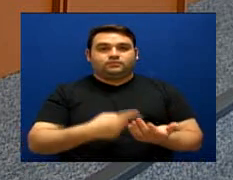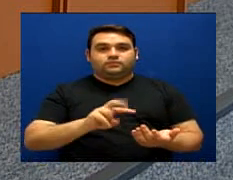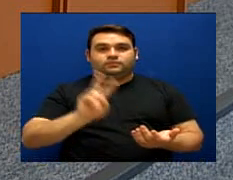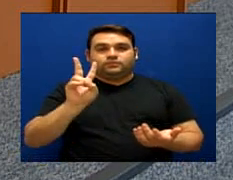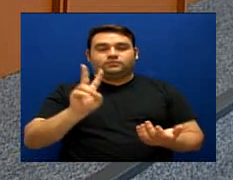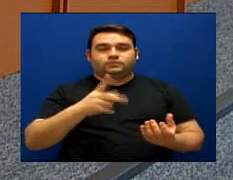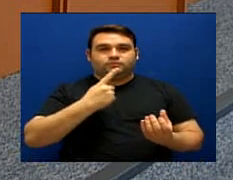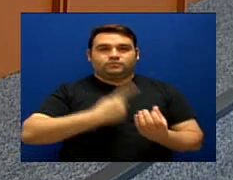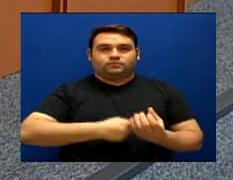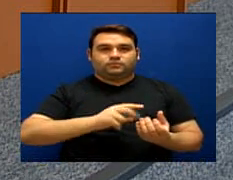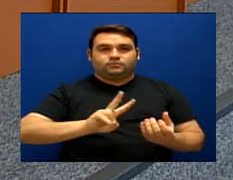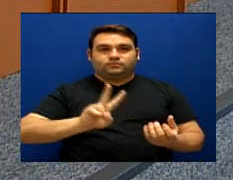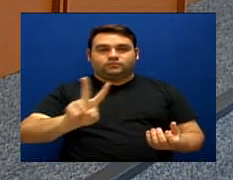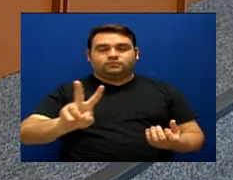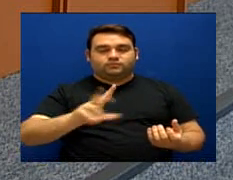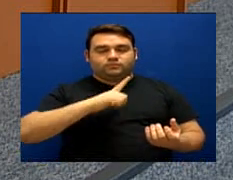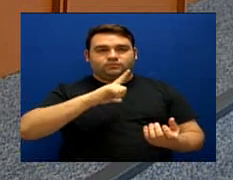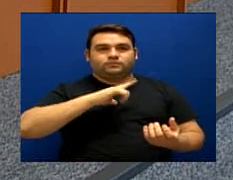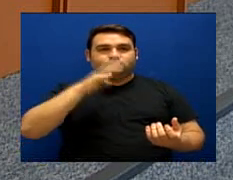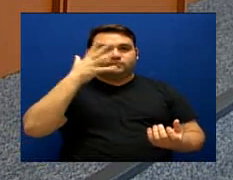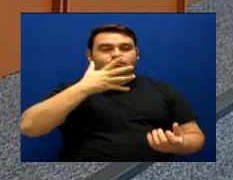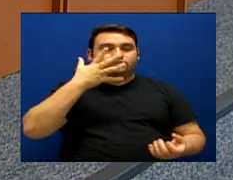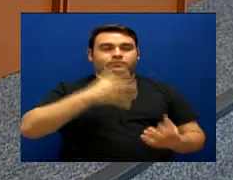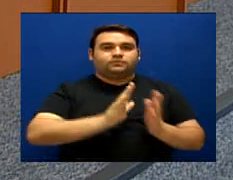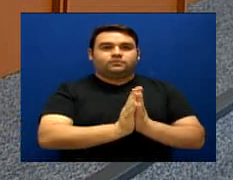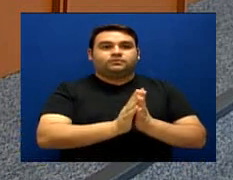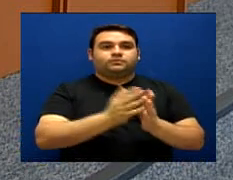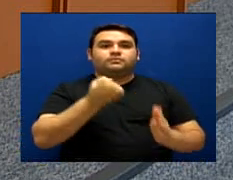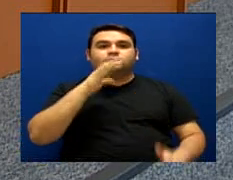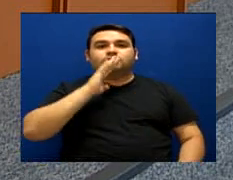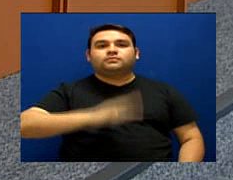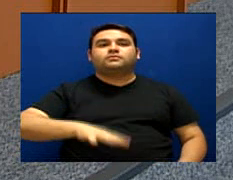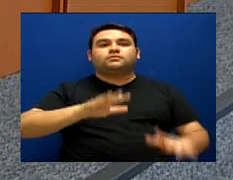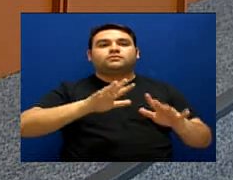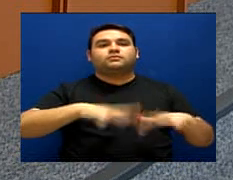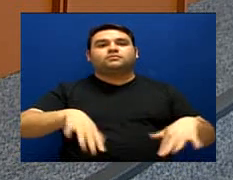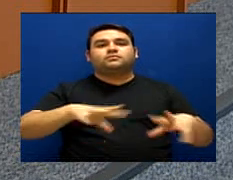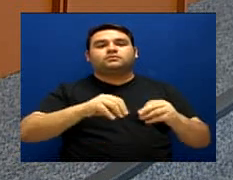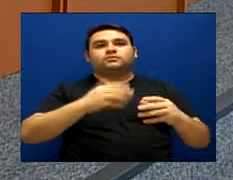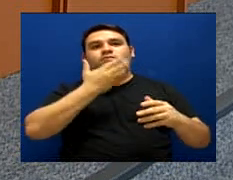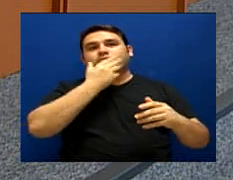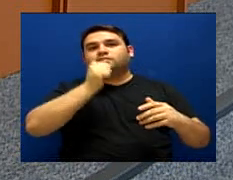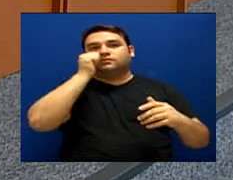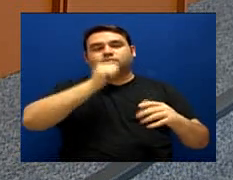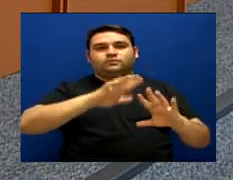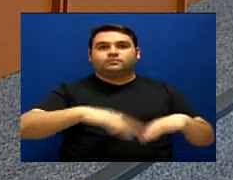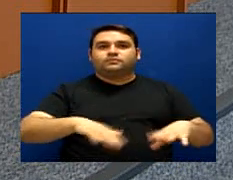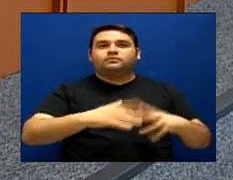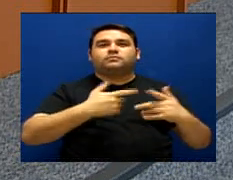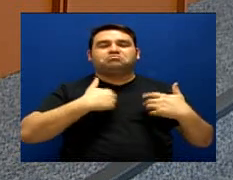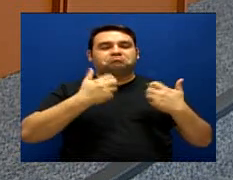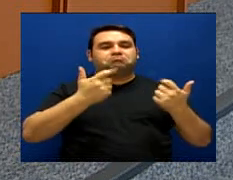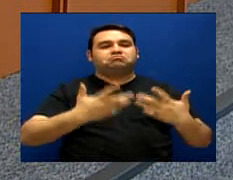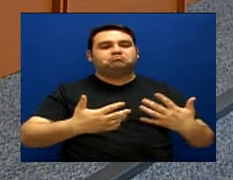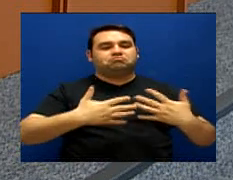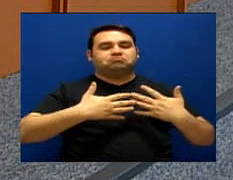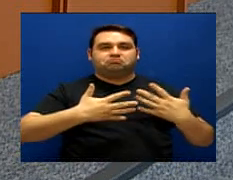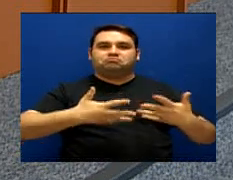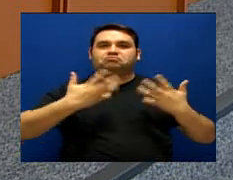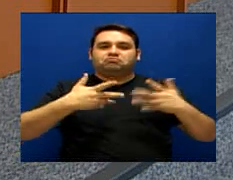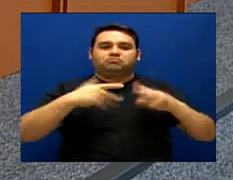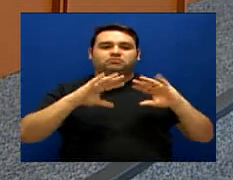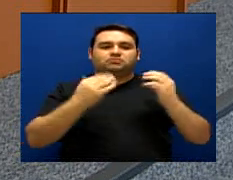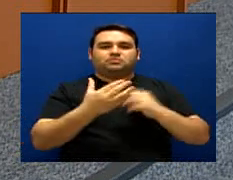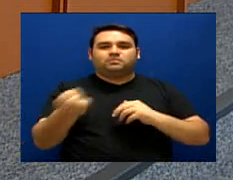Então, você deu para o Vitor. Tá. O Vitor, por favor. Vitor. Boa tarde. Obrigado a todos, querido. E a todas. Quero dizer que é um orgulho, eu que estou novo aqui